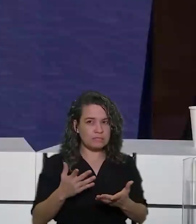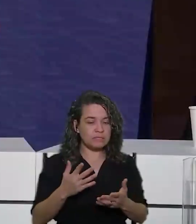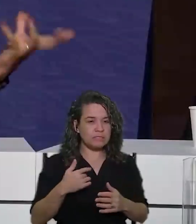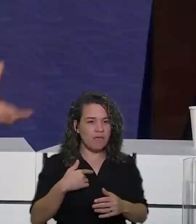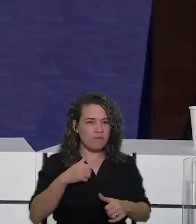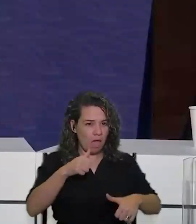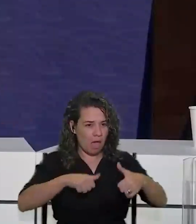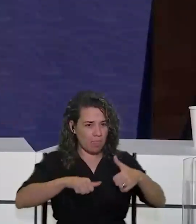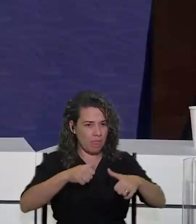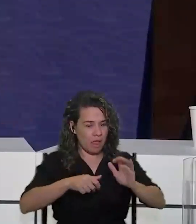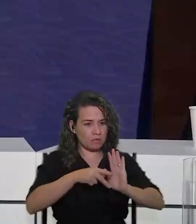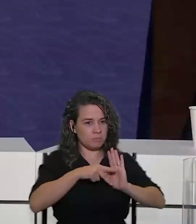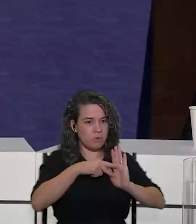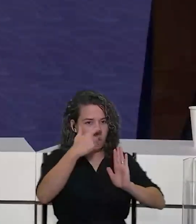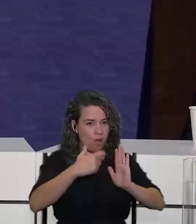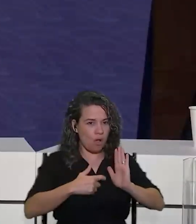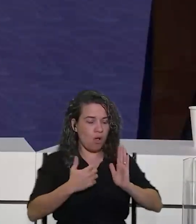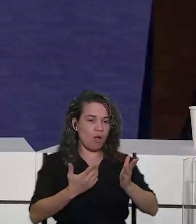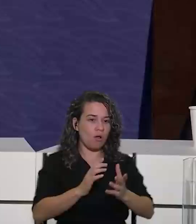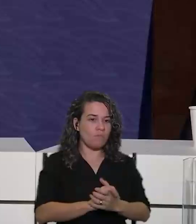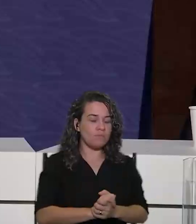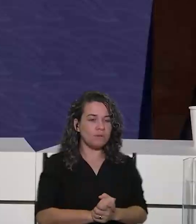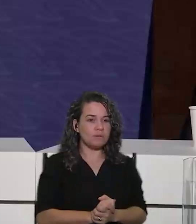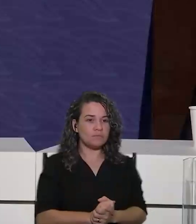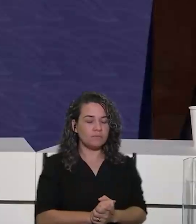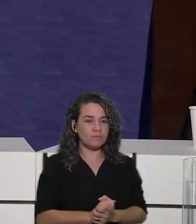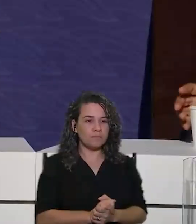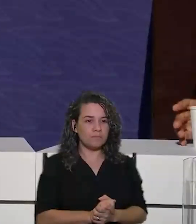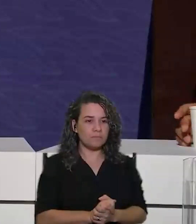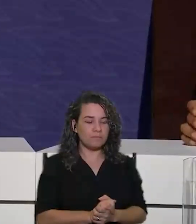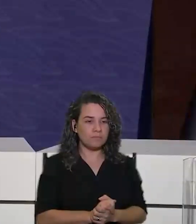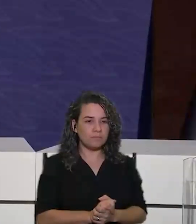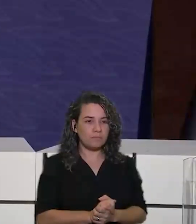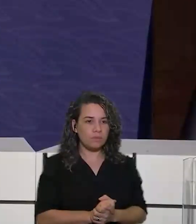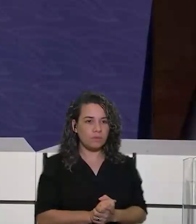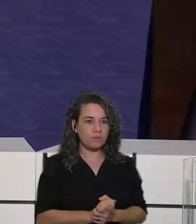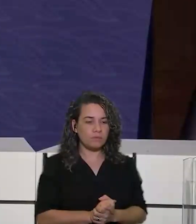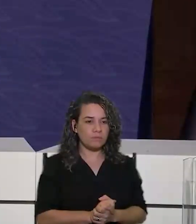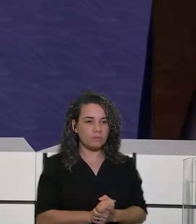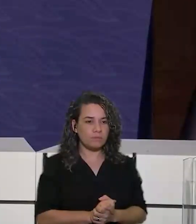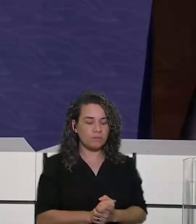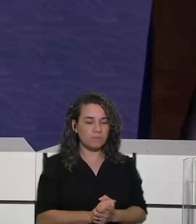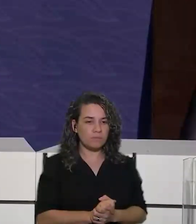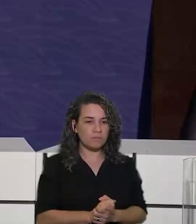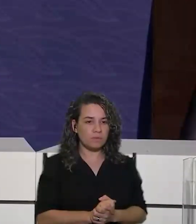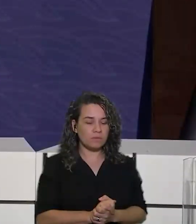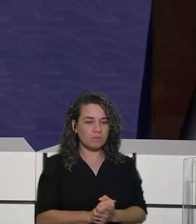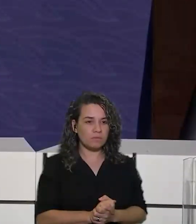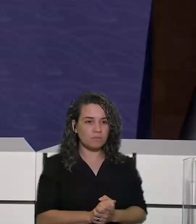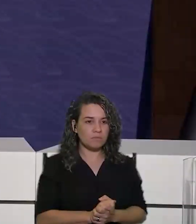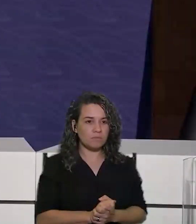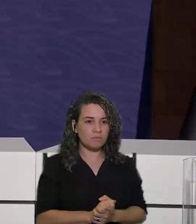se exige, né, das esquerdas no Brasil? Como é que você vê, assim, dando um F5 em relação ao